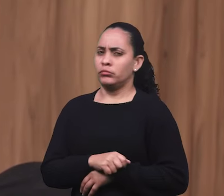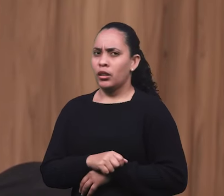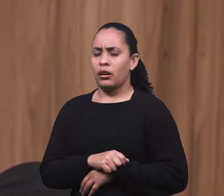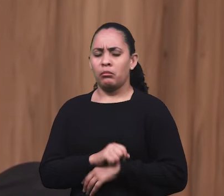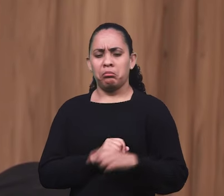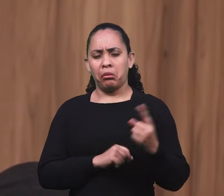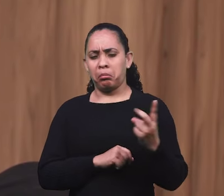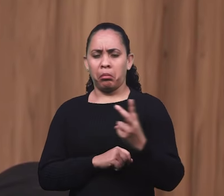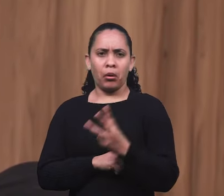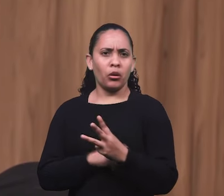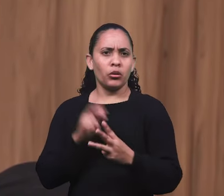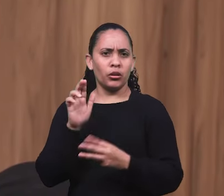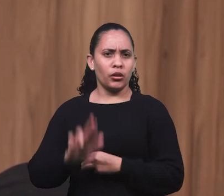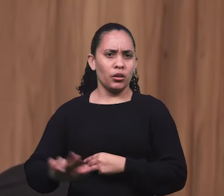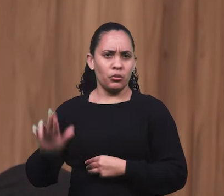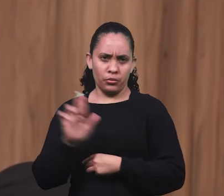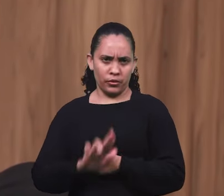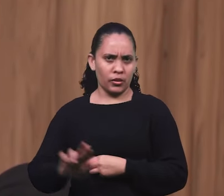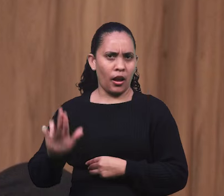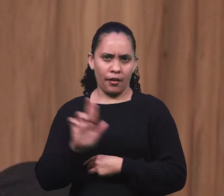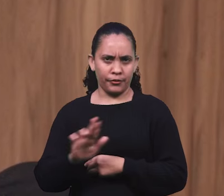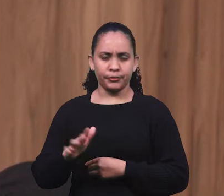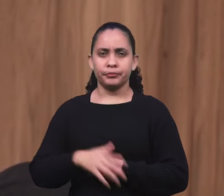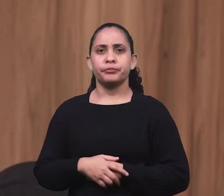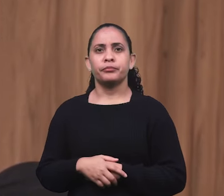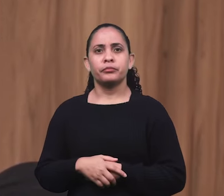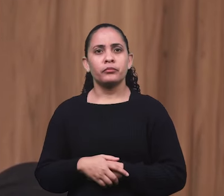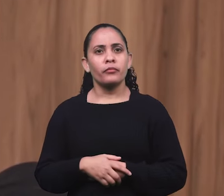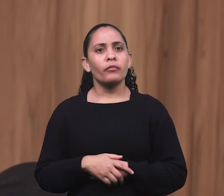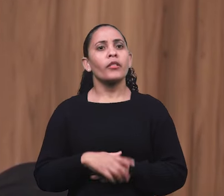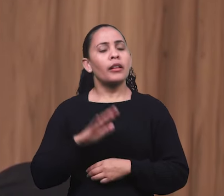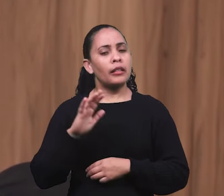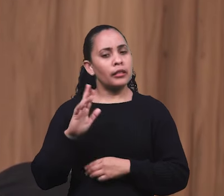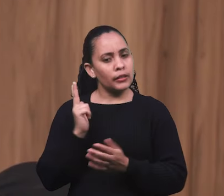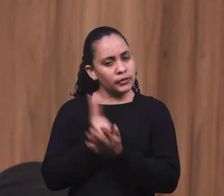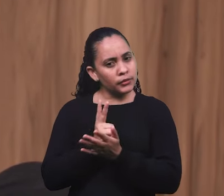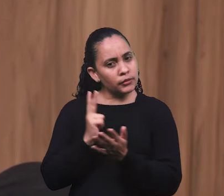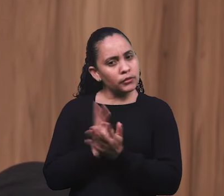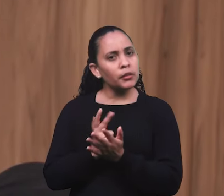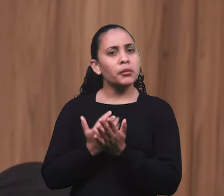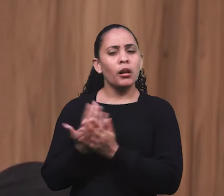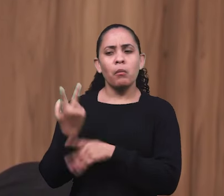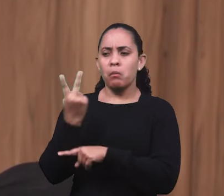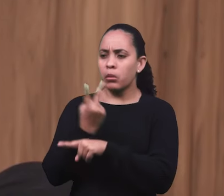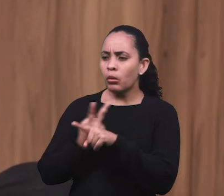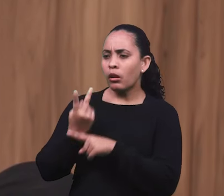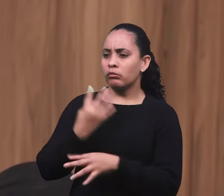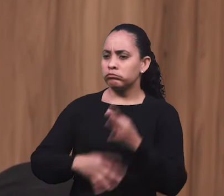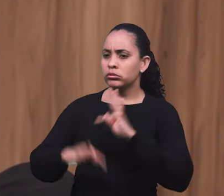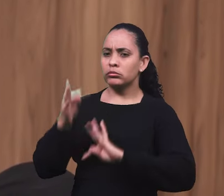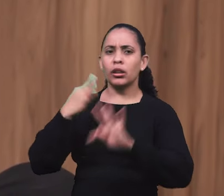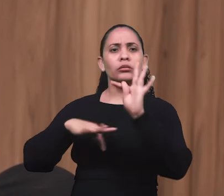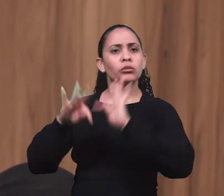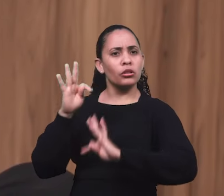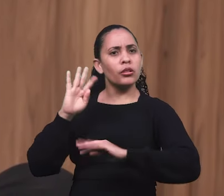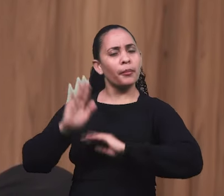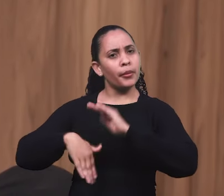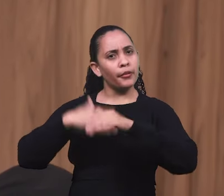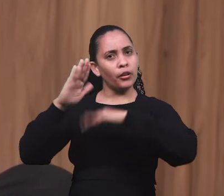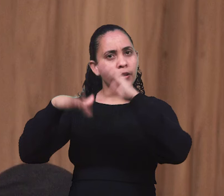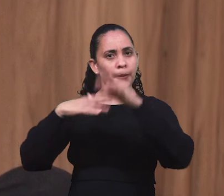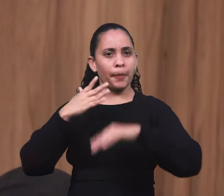rodava o sistema com Unix naquela época, com COBOL e tal. Quer dizer, foi sempre na vanguarda, assim, buscando tecnologia, né? Então, e me lembro que